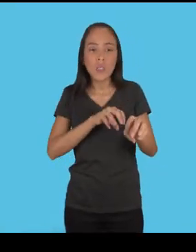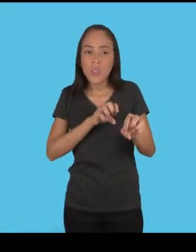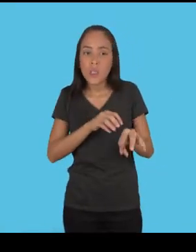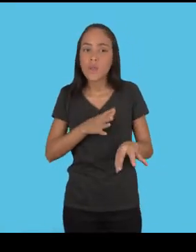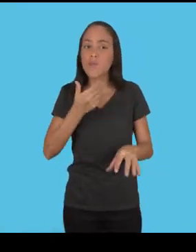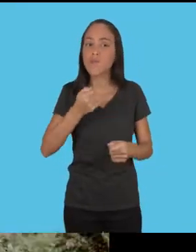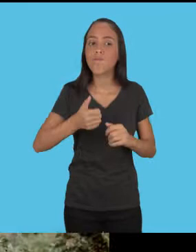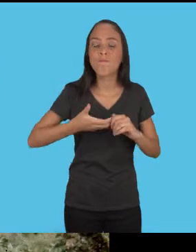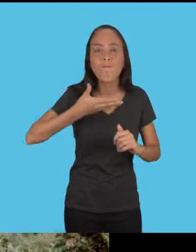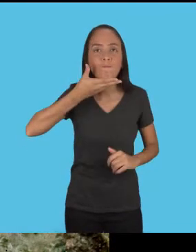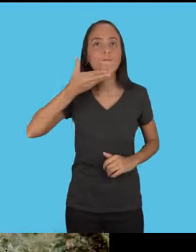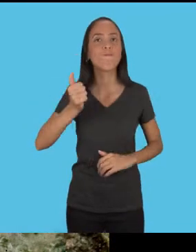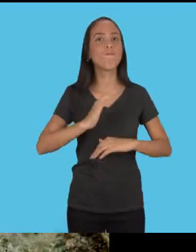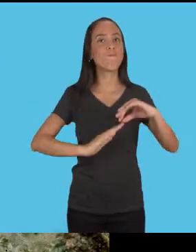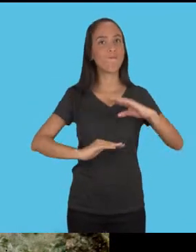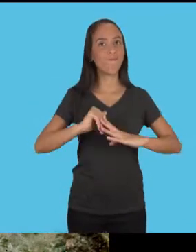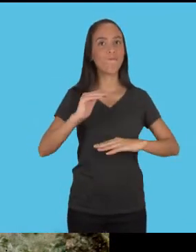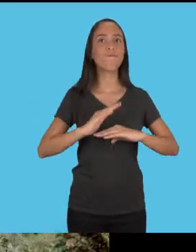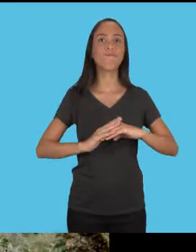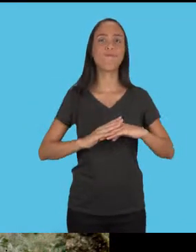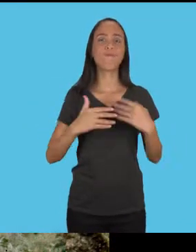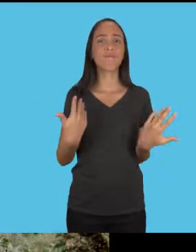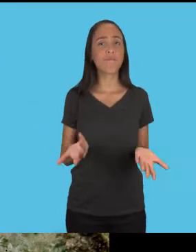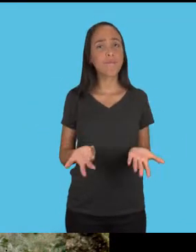melhor qualidade. E, em função disso,